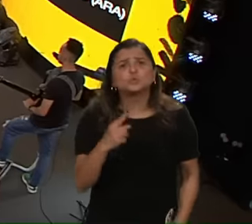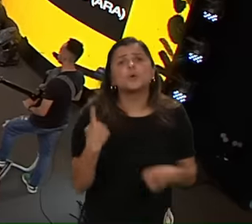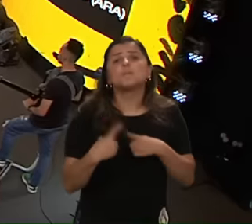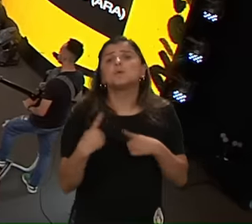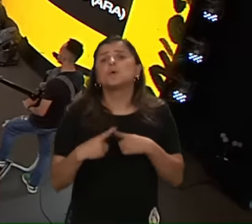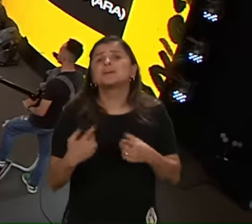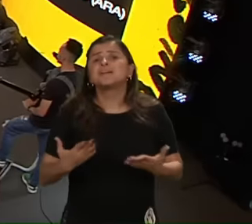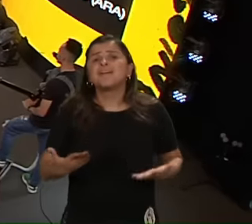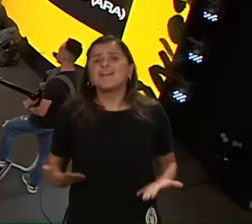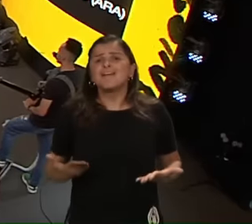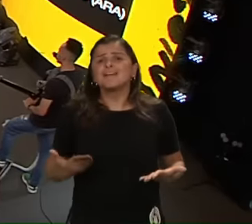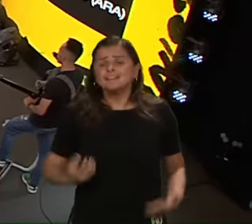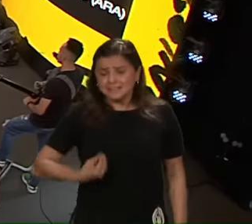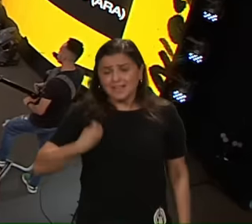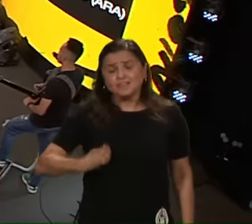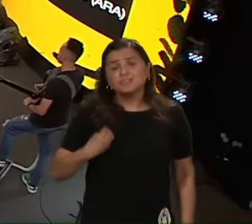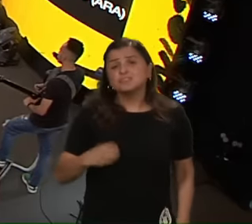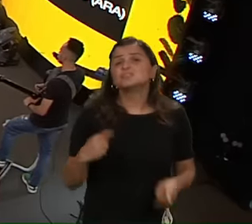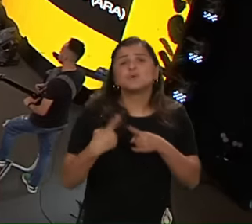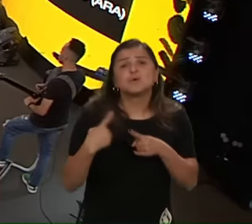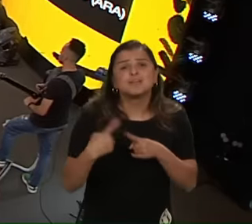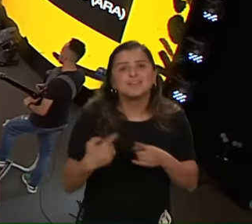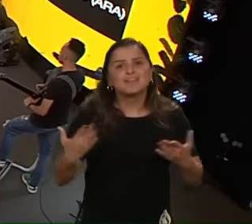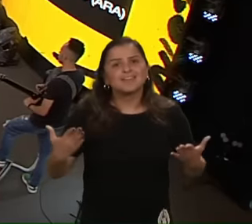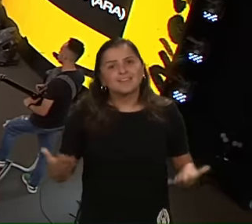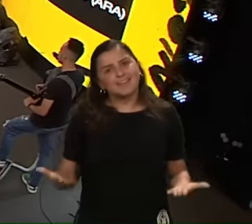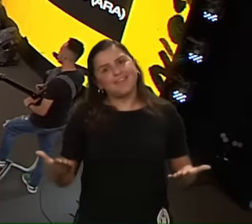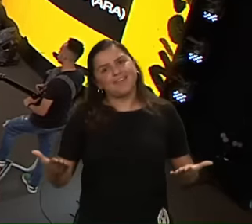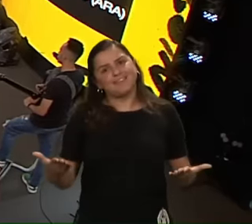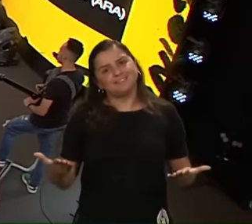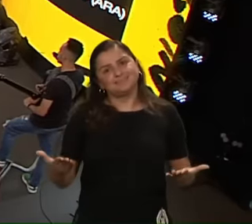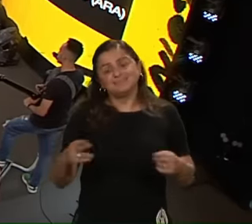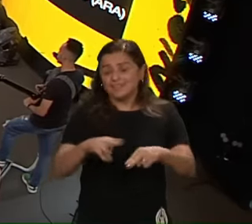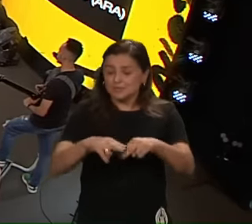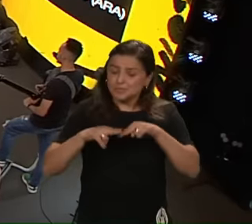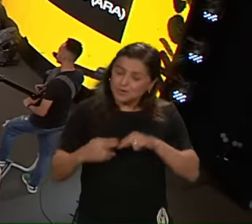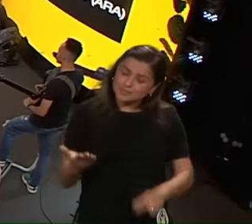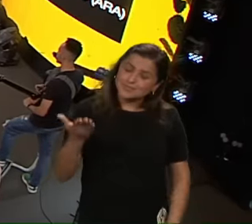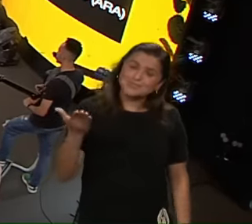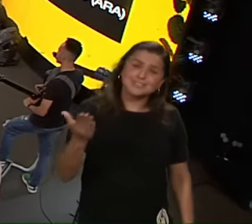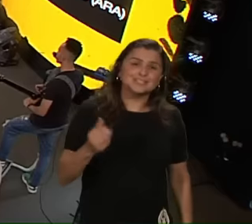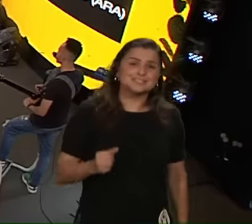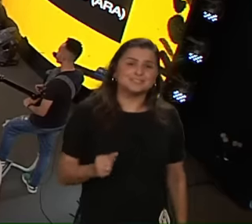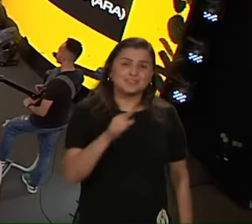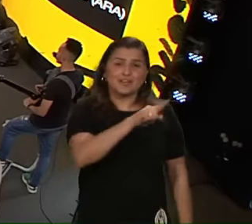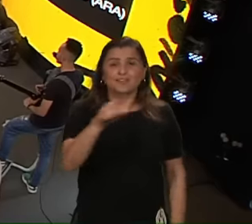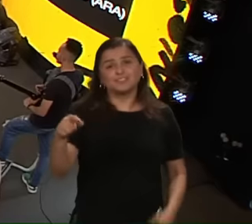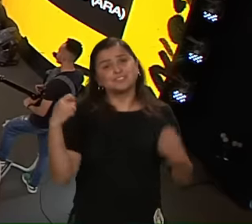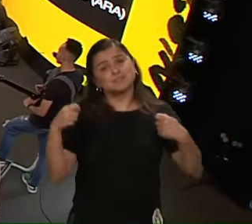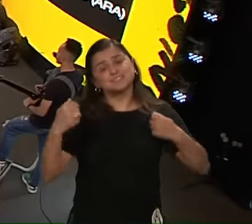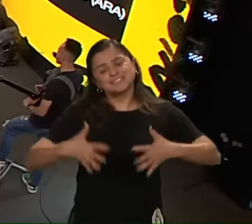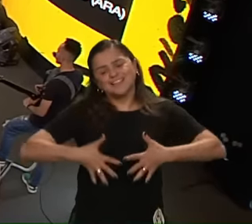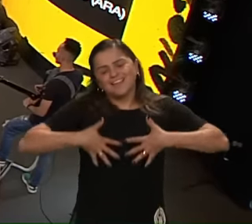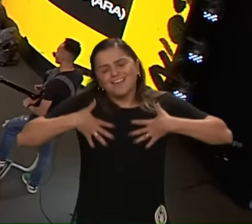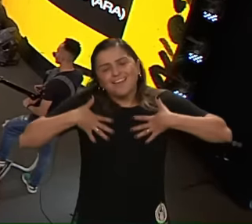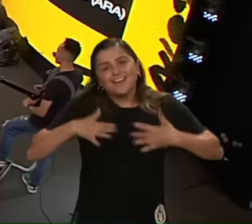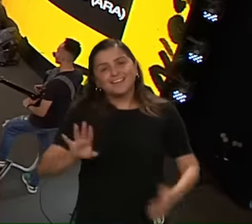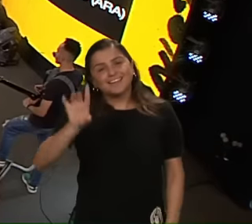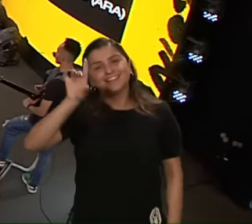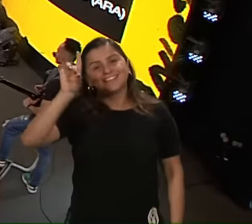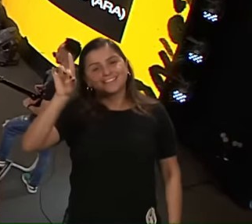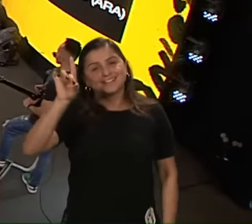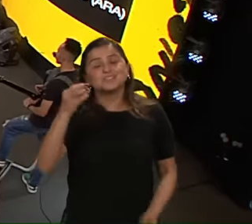você continua vivo? Só essa razão, para agradar. De fato, sem